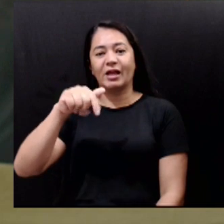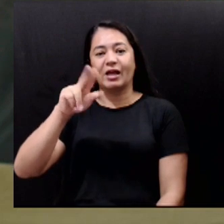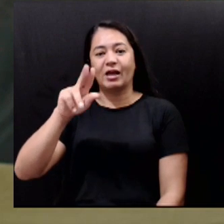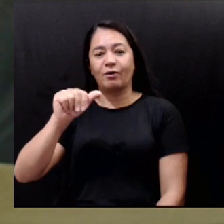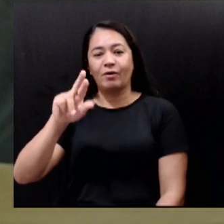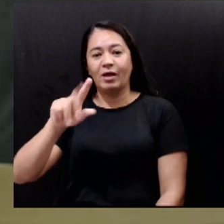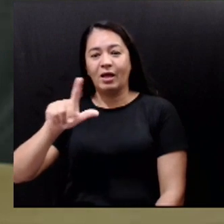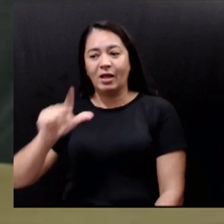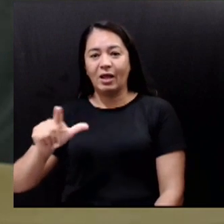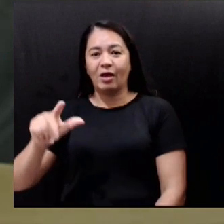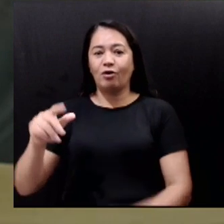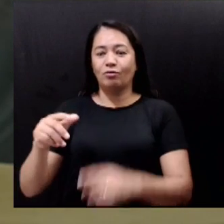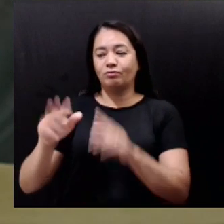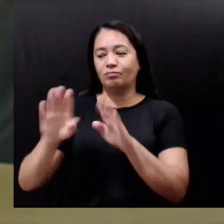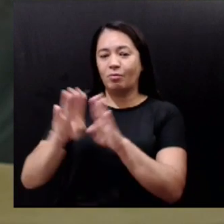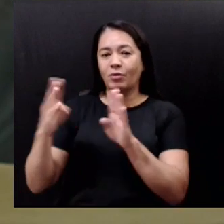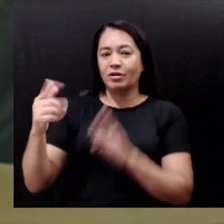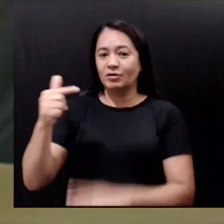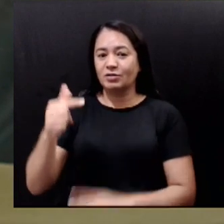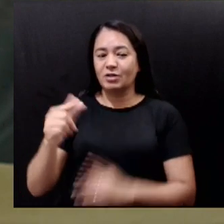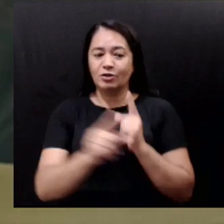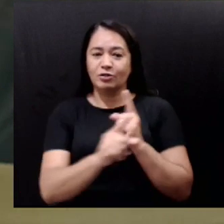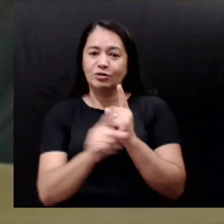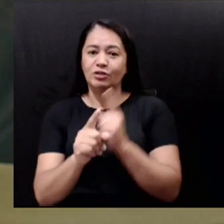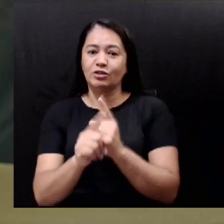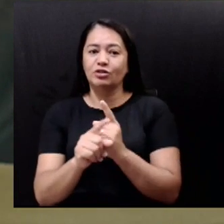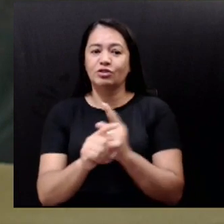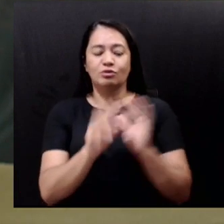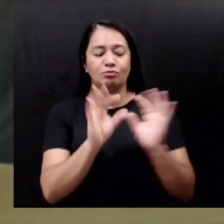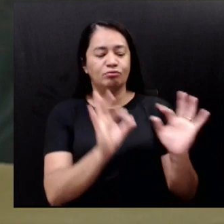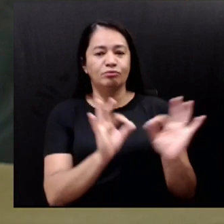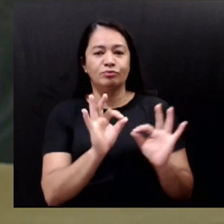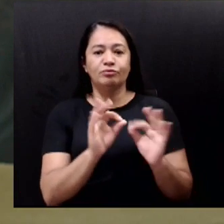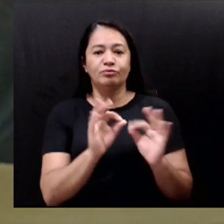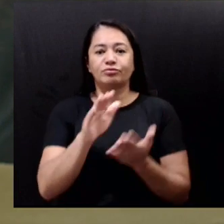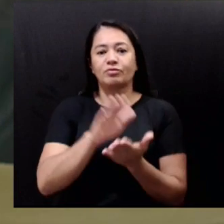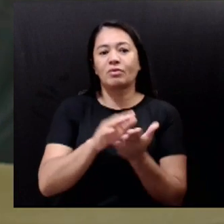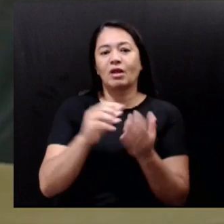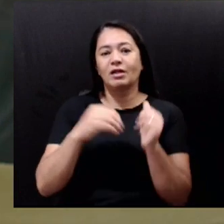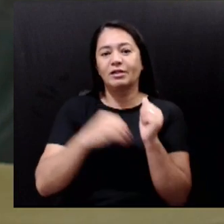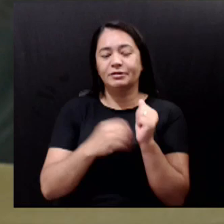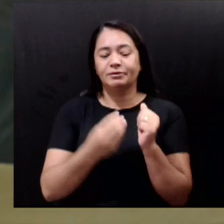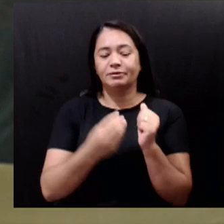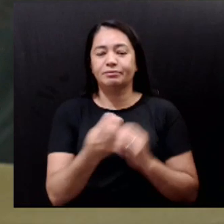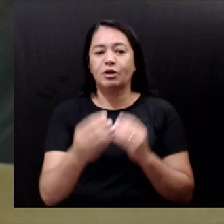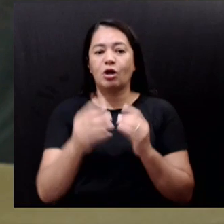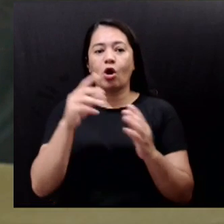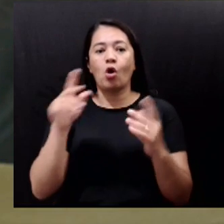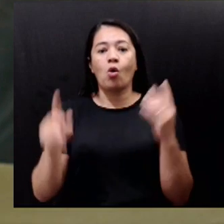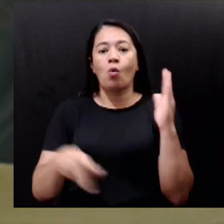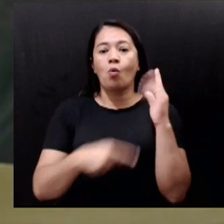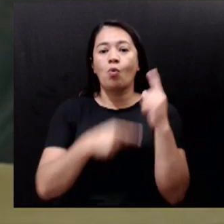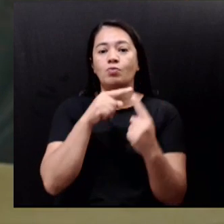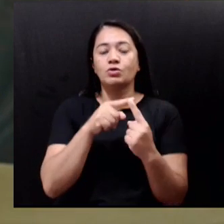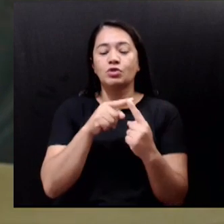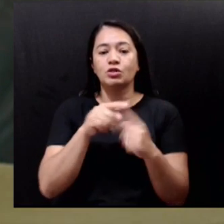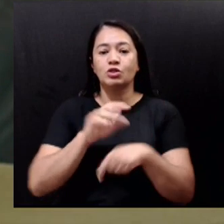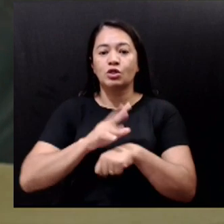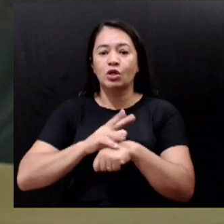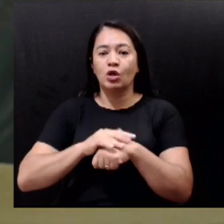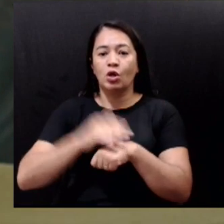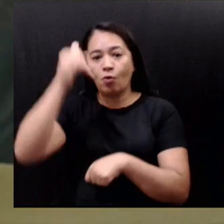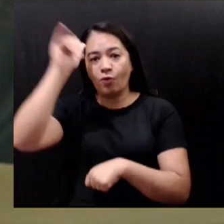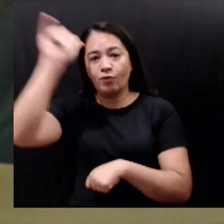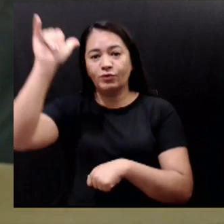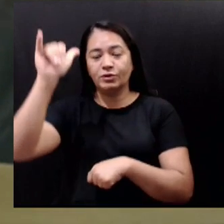ordem de chegada, com distribuição de senhas. Esse programa, gente, tem foco na prevenção de doenças em cães e gatos. Os animais